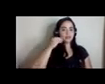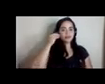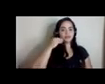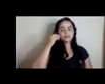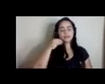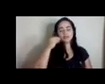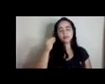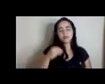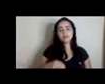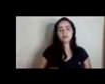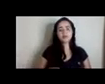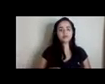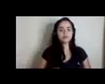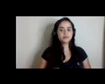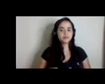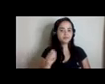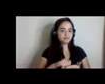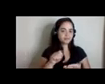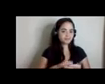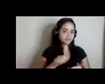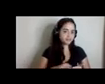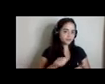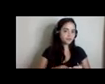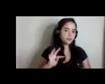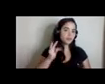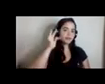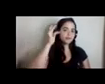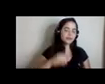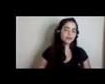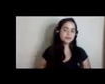redação técnica, produção e redação técnica. E